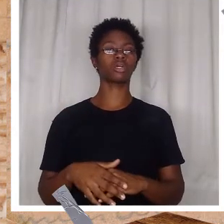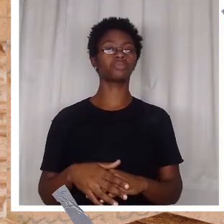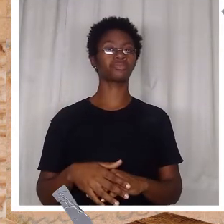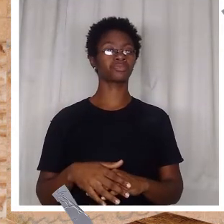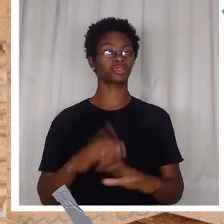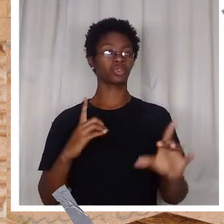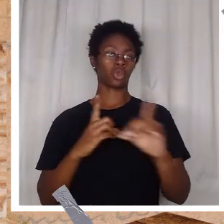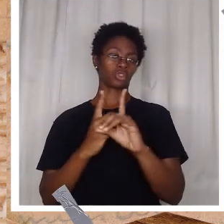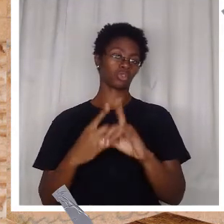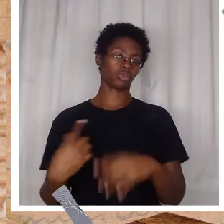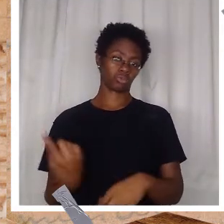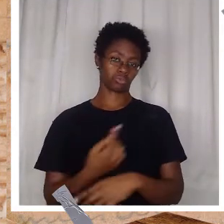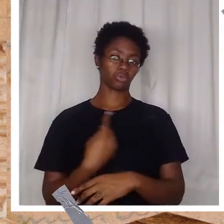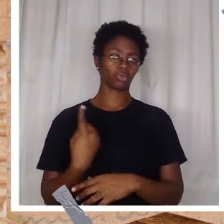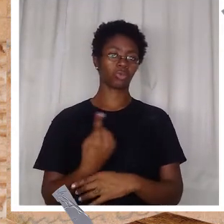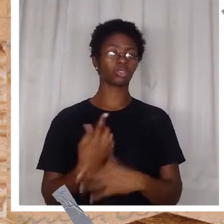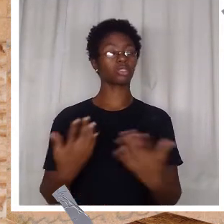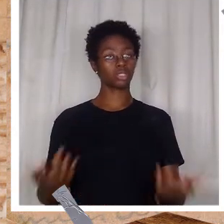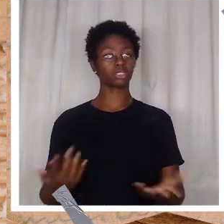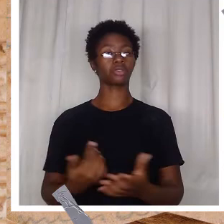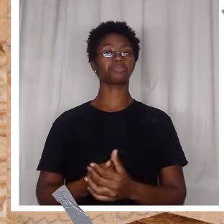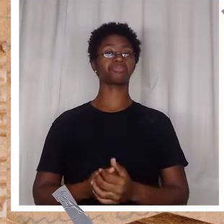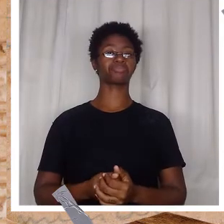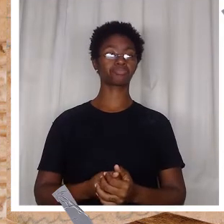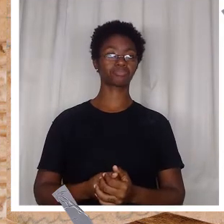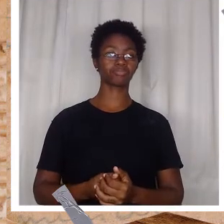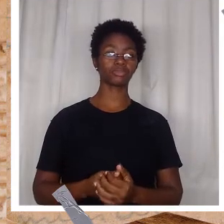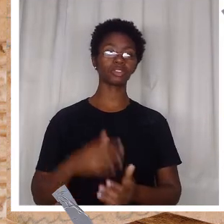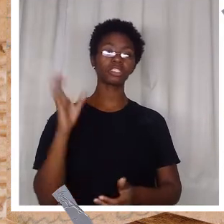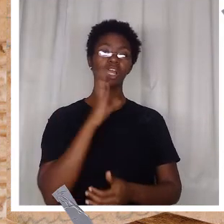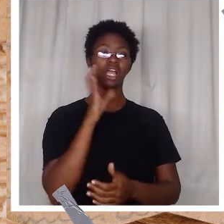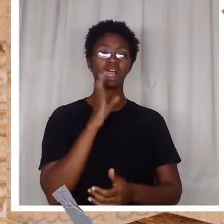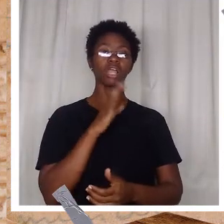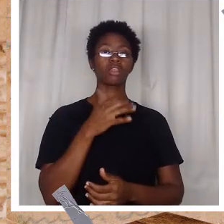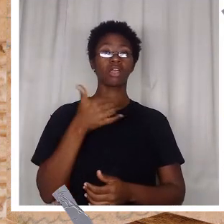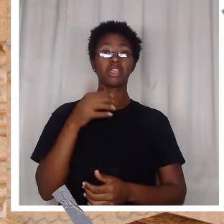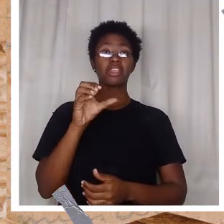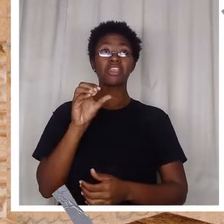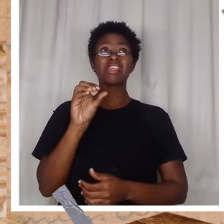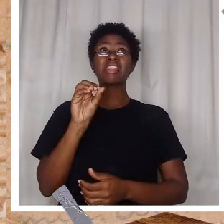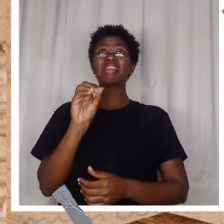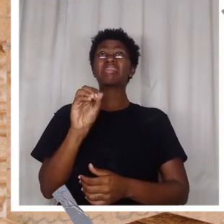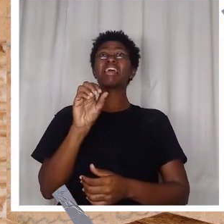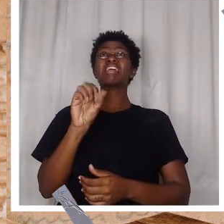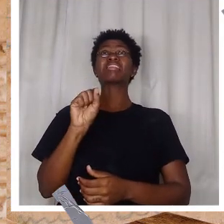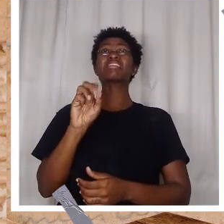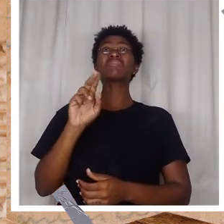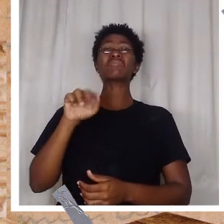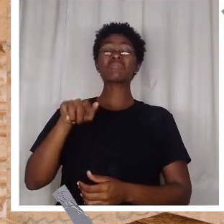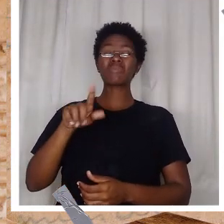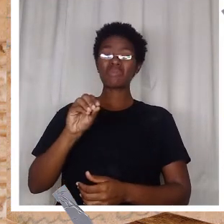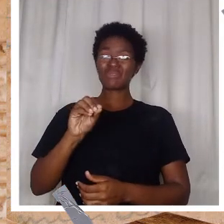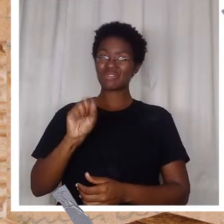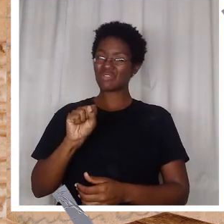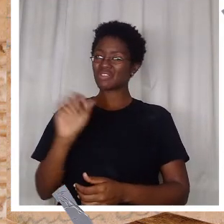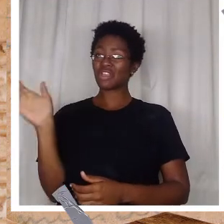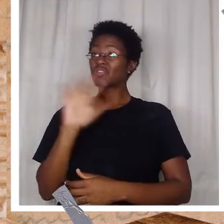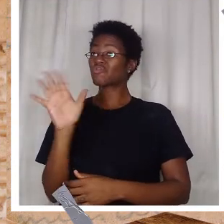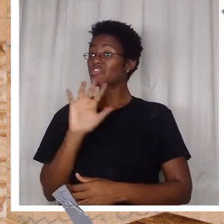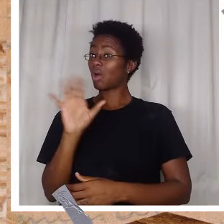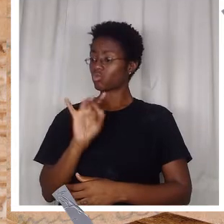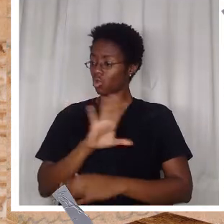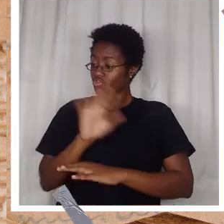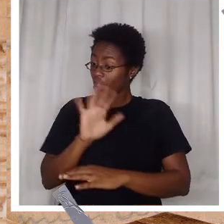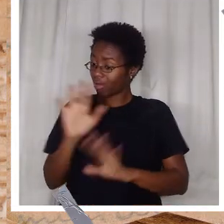nosso encontro. Bom, bem breve, em 10 segundos, um tchauzinho aí de cada um. Vou começar pelo